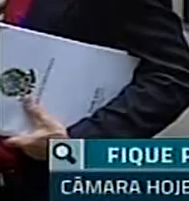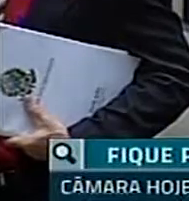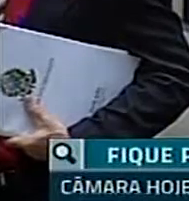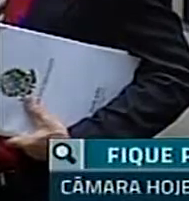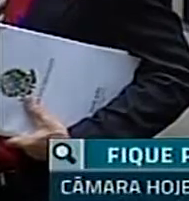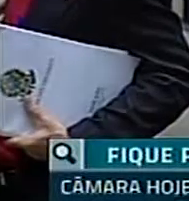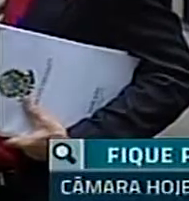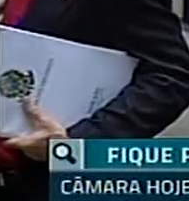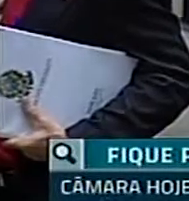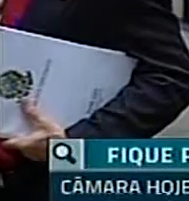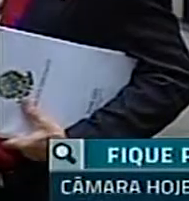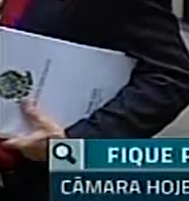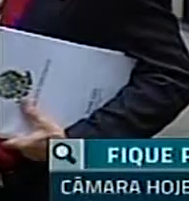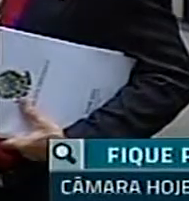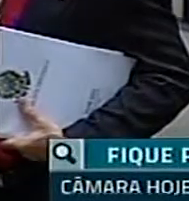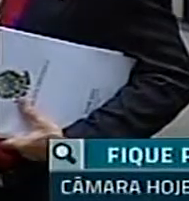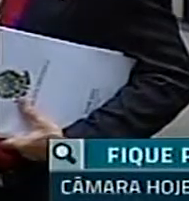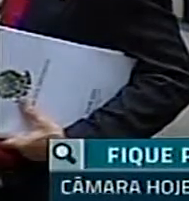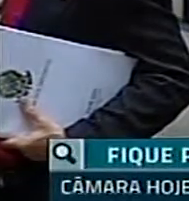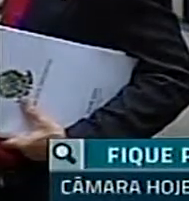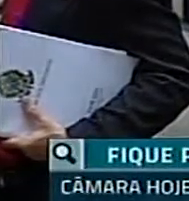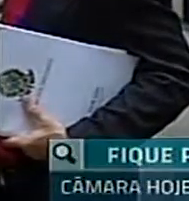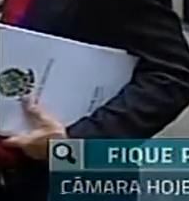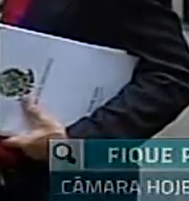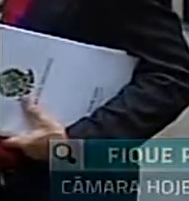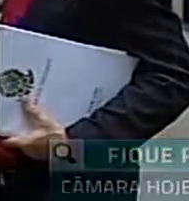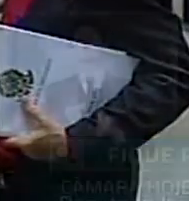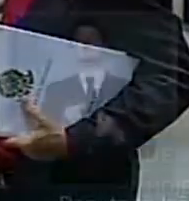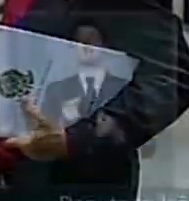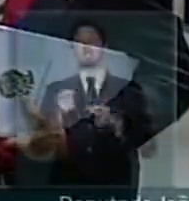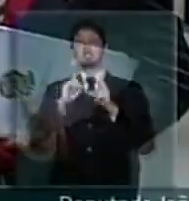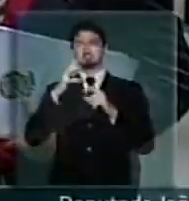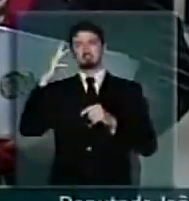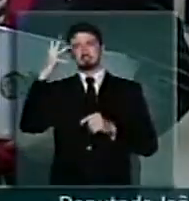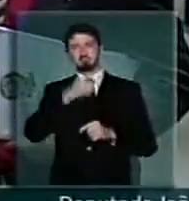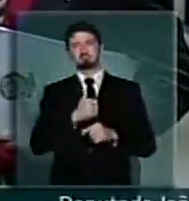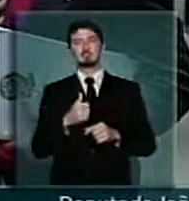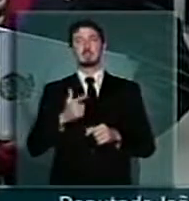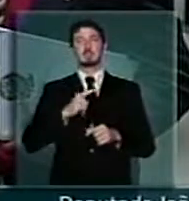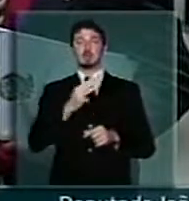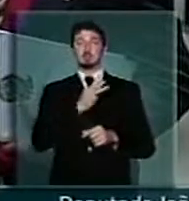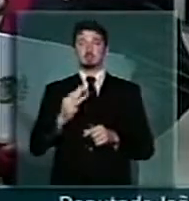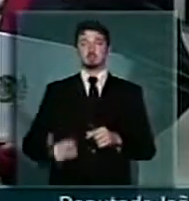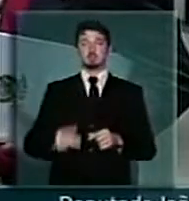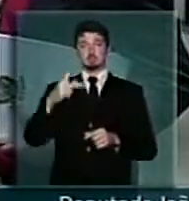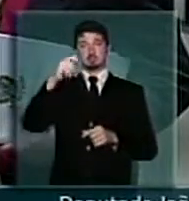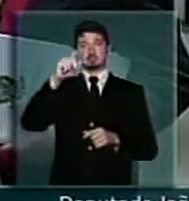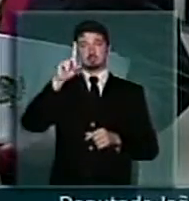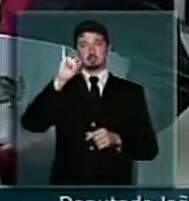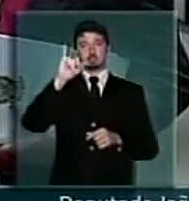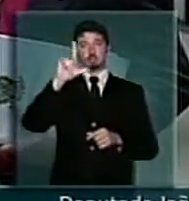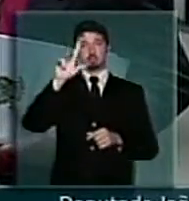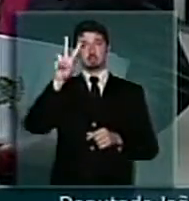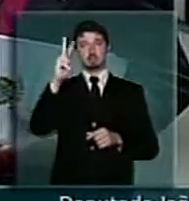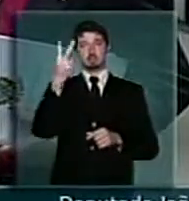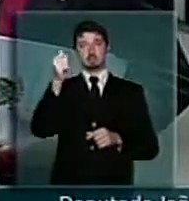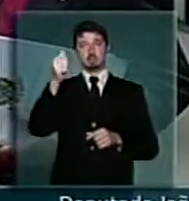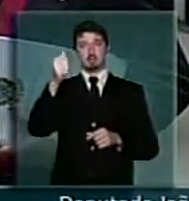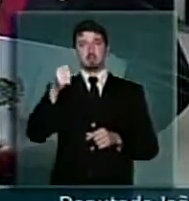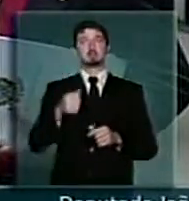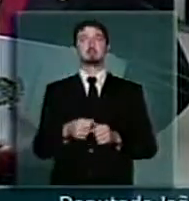Agora, e nós sabemos da extraordinária gestão do nosso ministro Padilha,